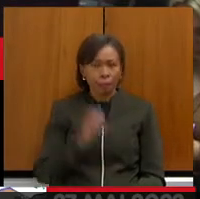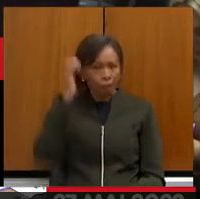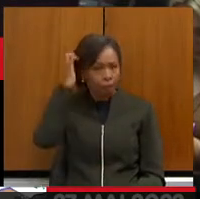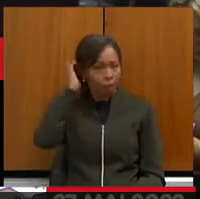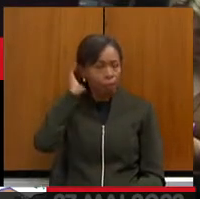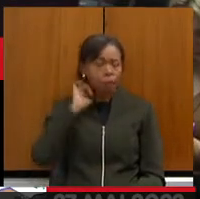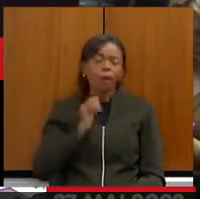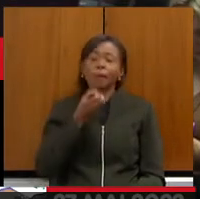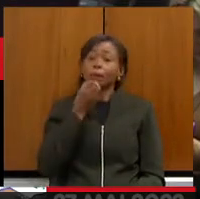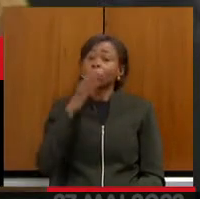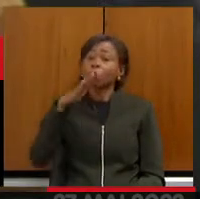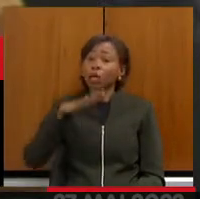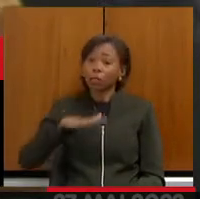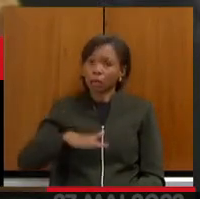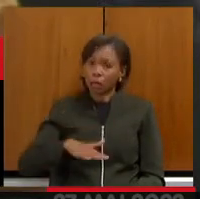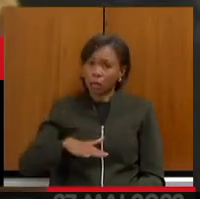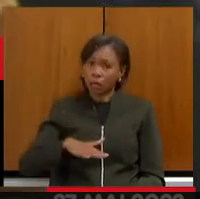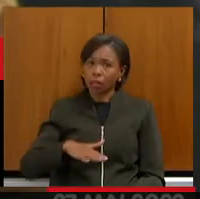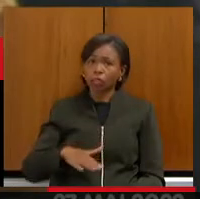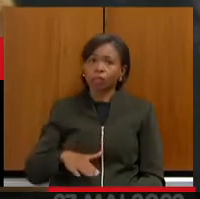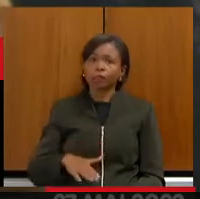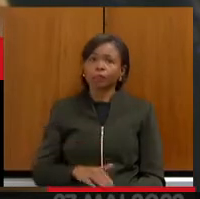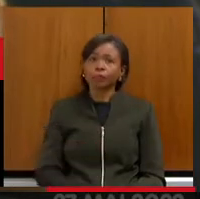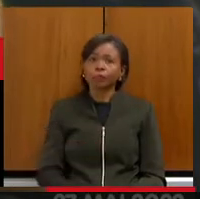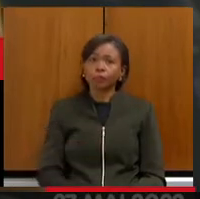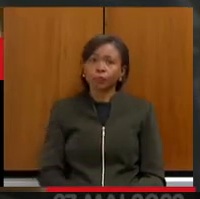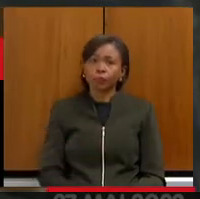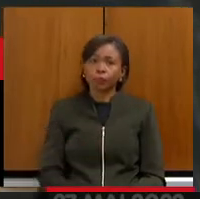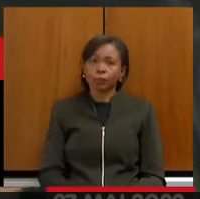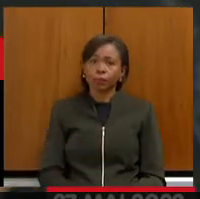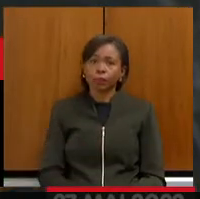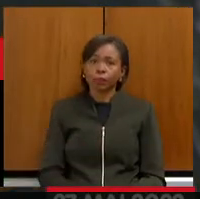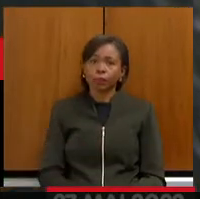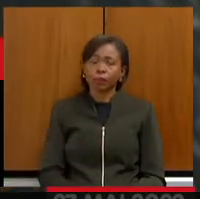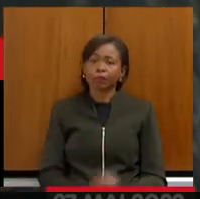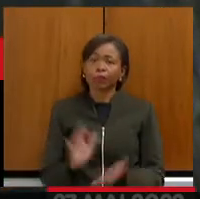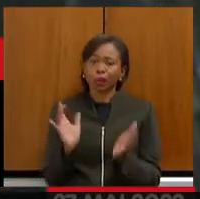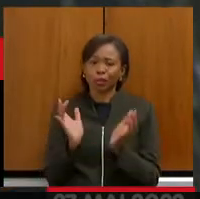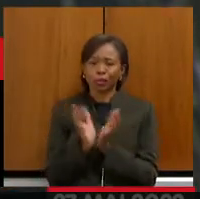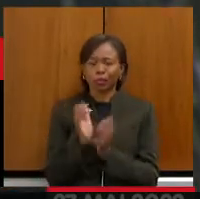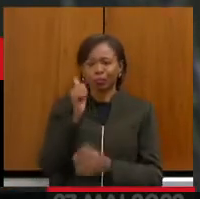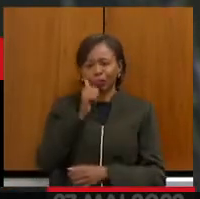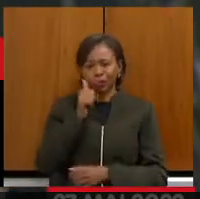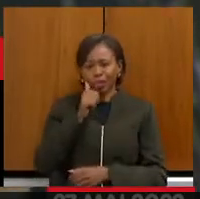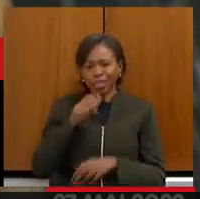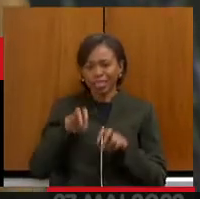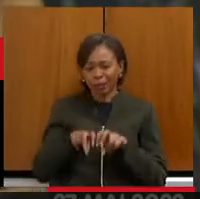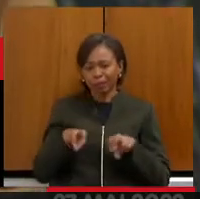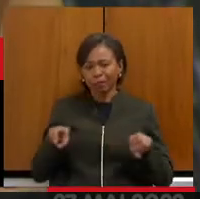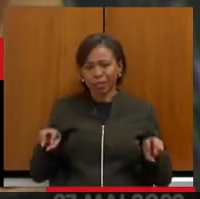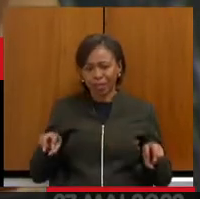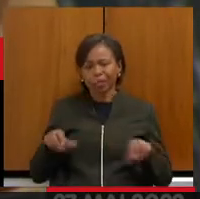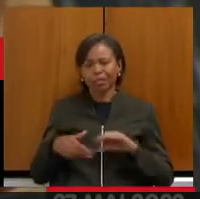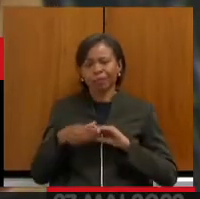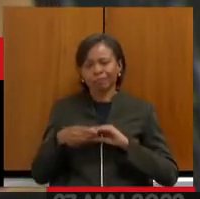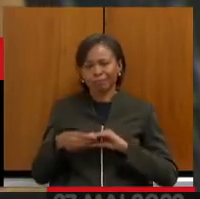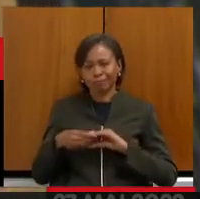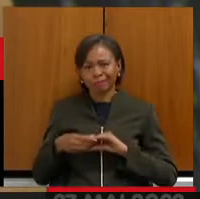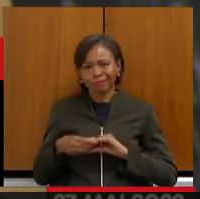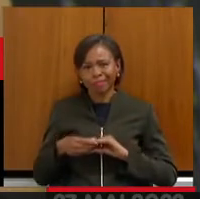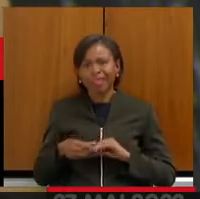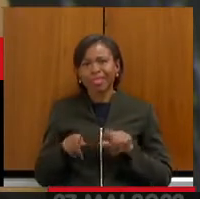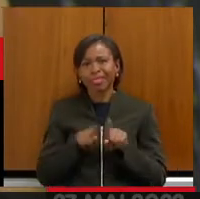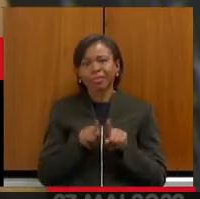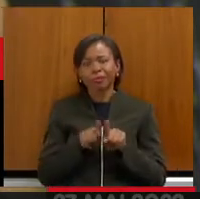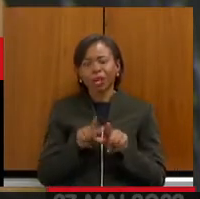Oi boa tarde fazer a saudação as mulheres que estão na mesa e as demais companheiras de